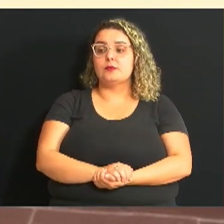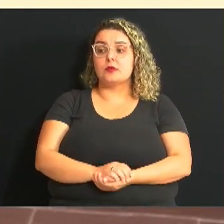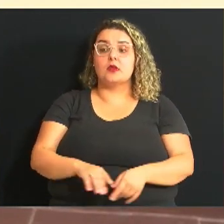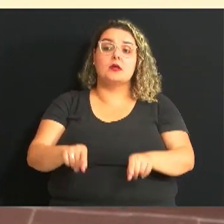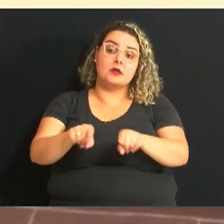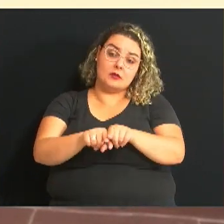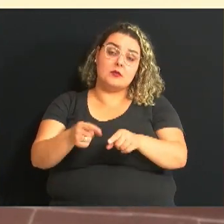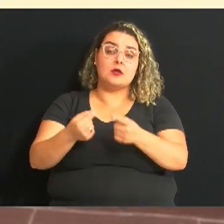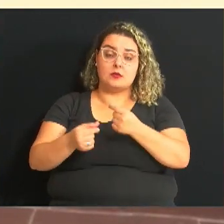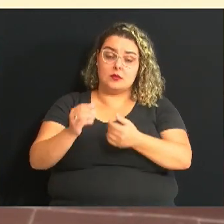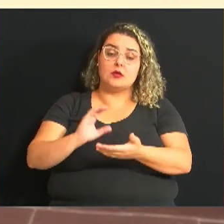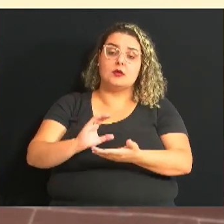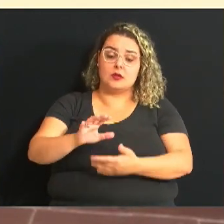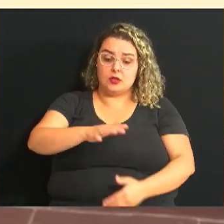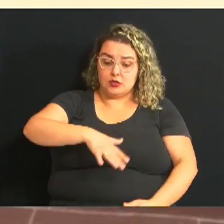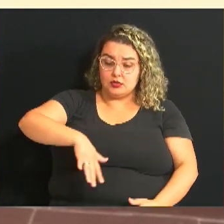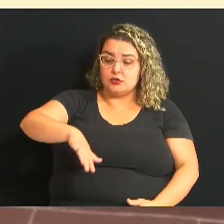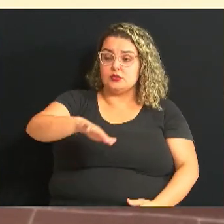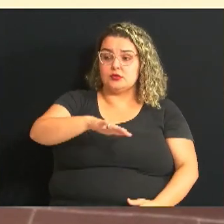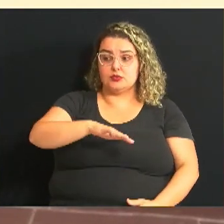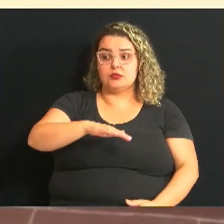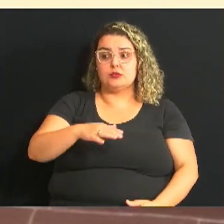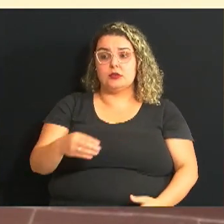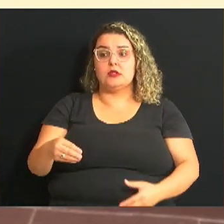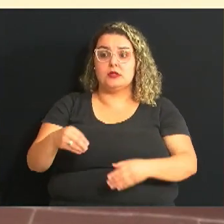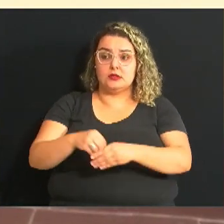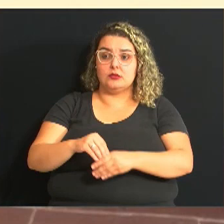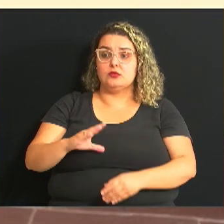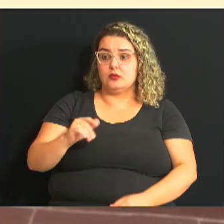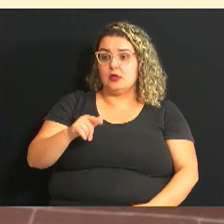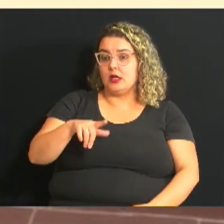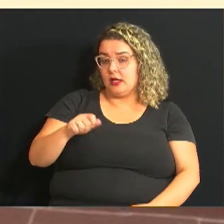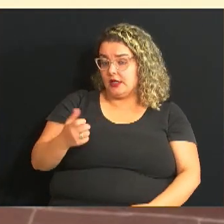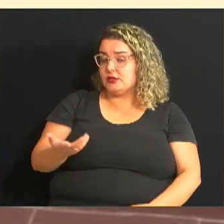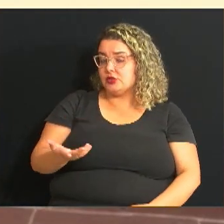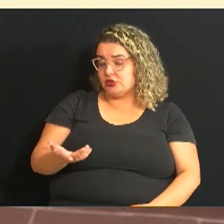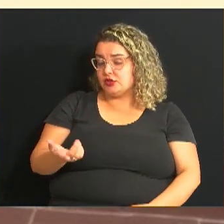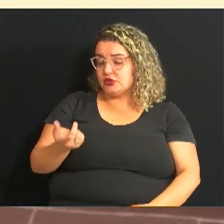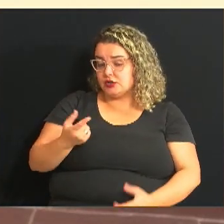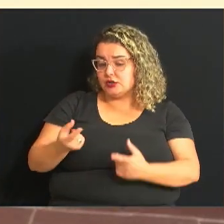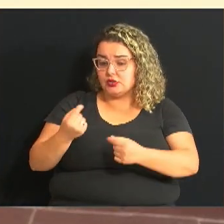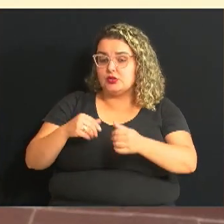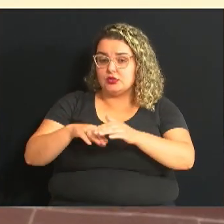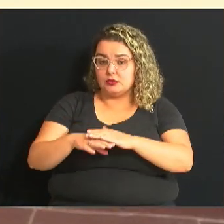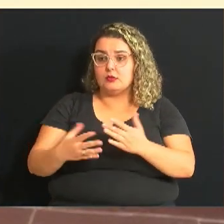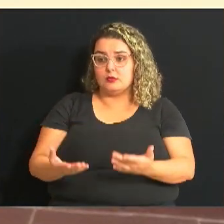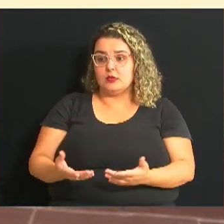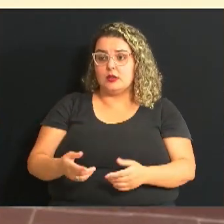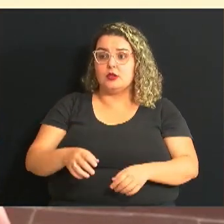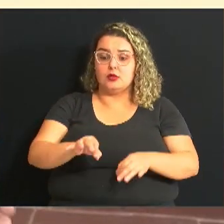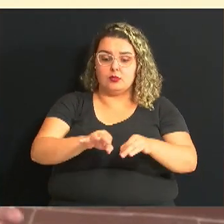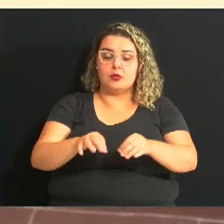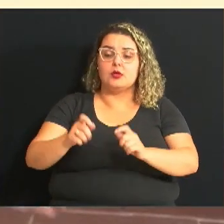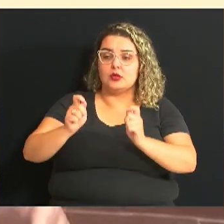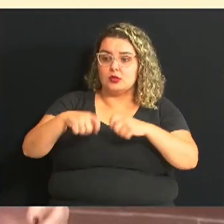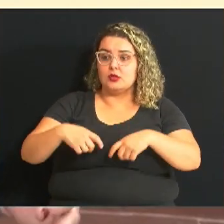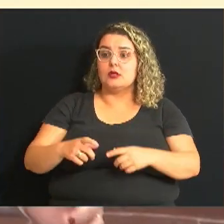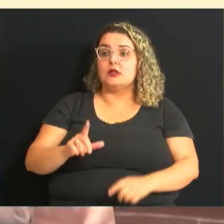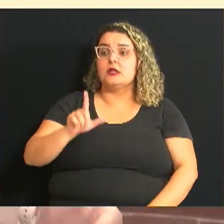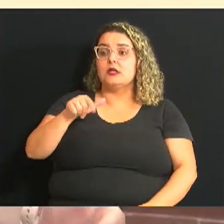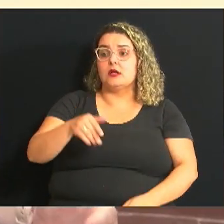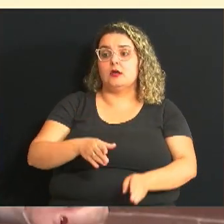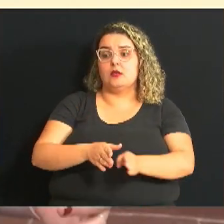valor dentro do que se tem, dentro em caixa, para que o projeto seja executado. E depois o Conselho